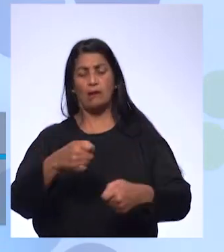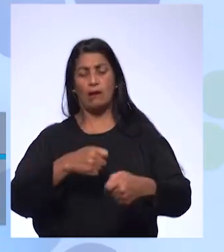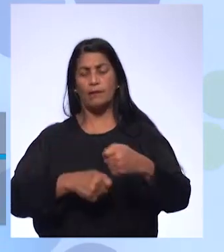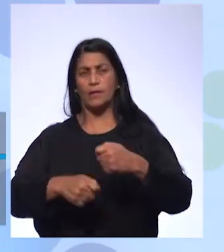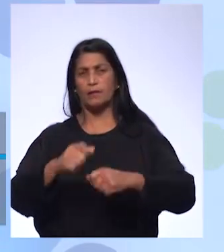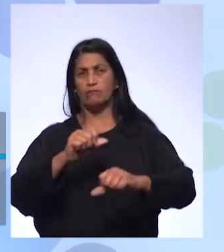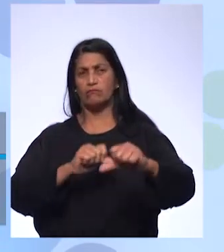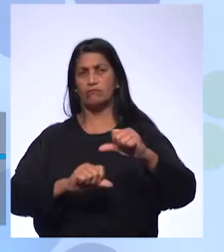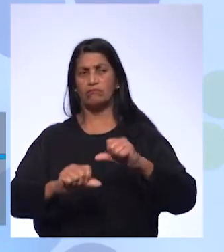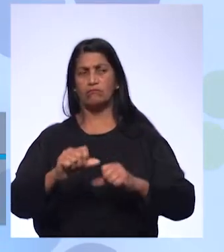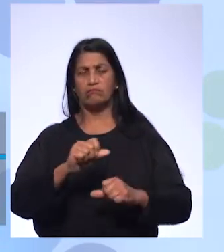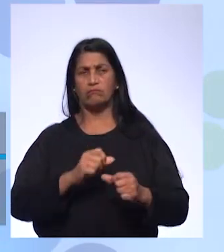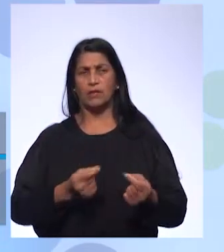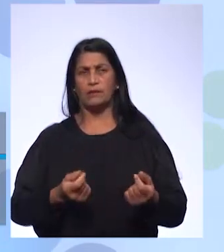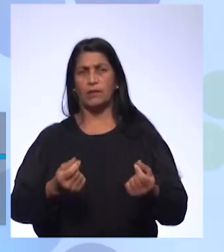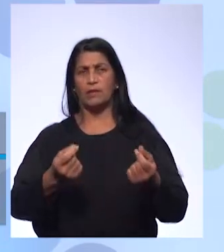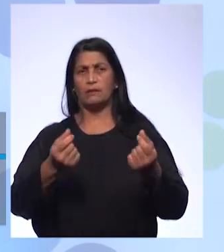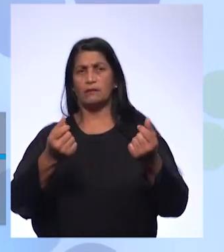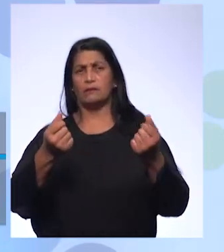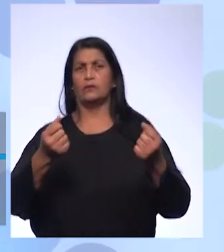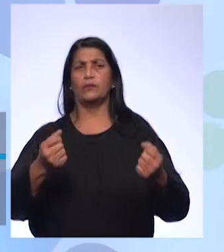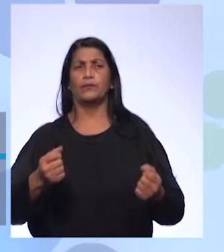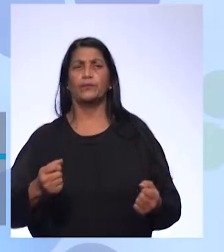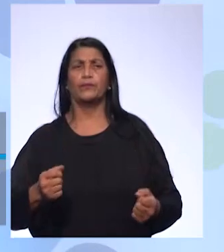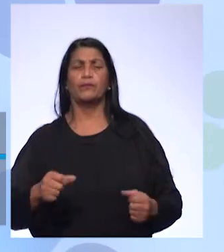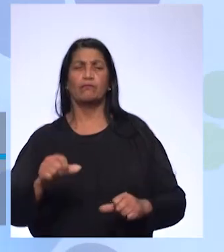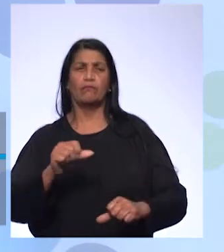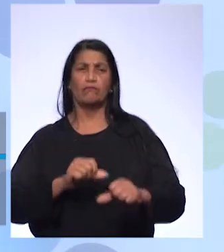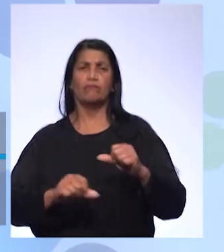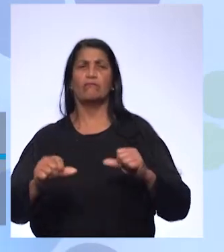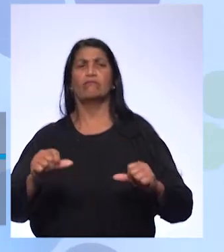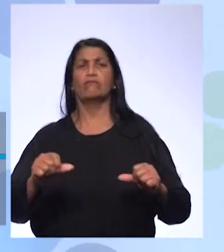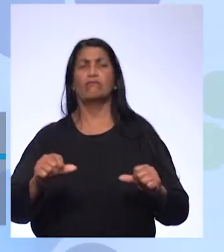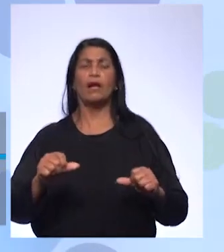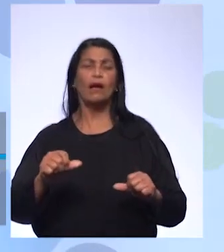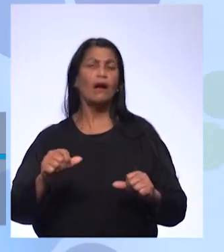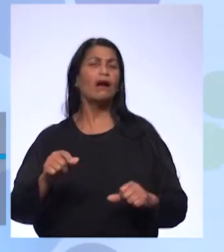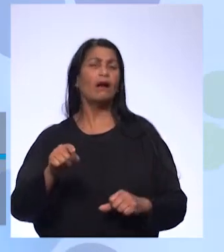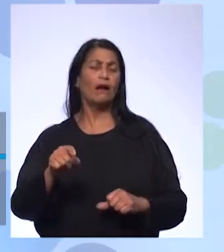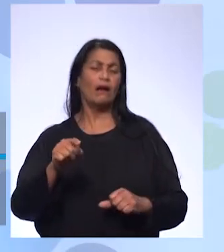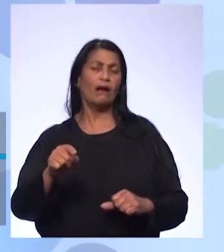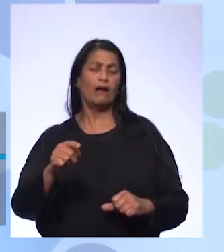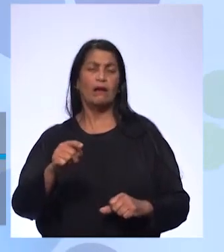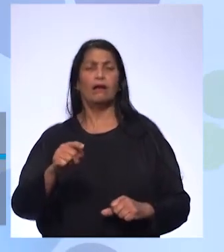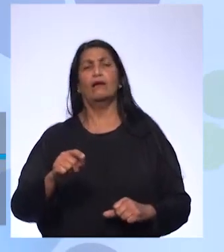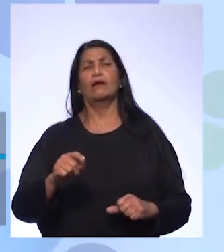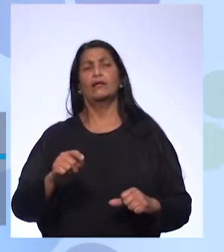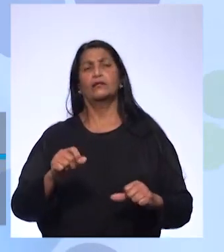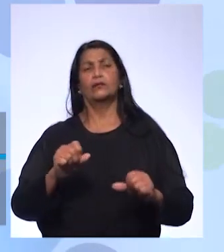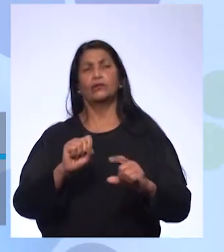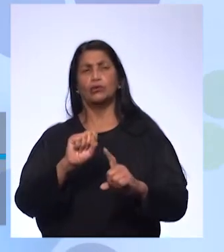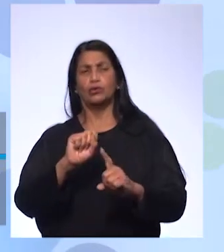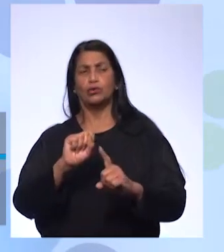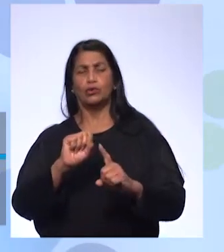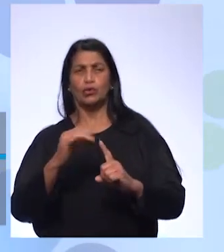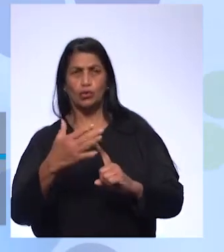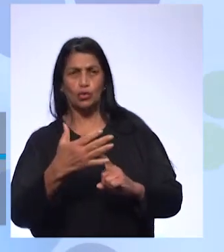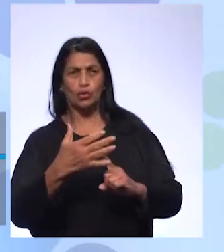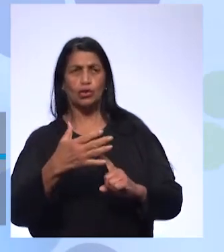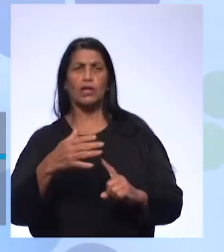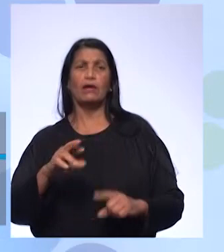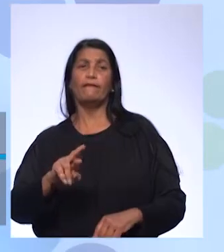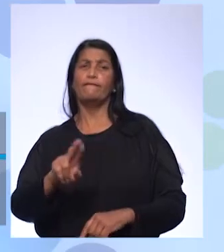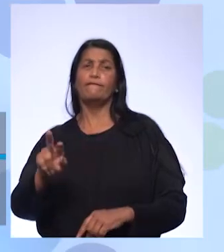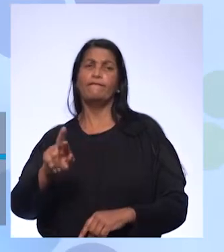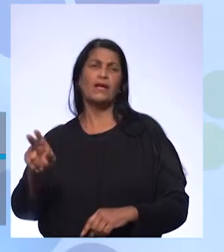de uma certa maneira, né? Então, o falanstério é quase que uma sociedade alternativa, né? Já o Robert Owen,